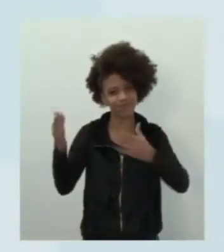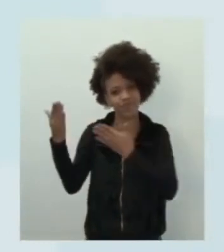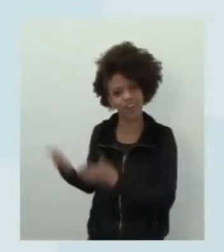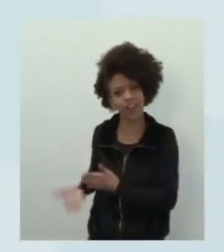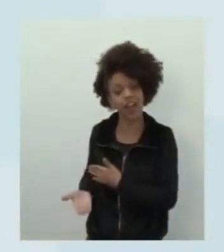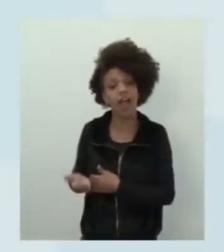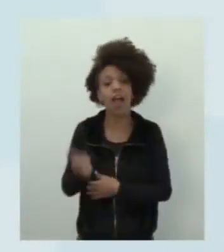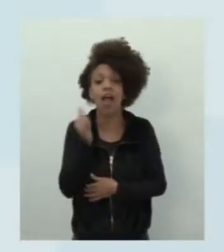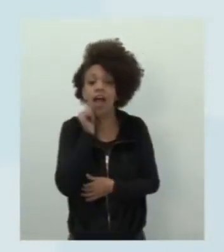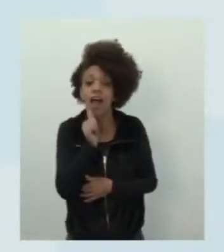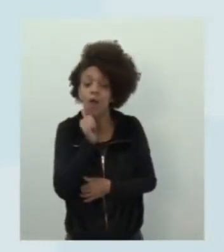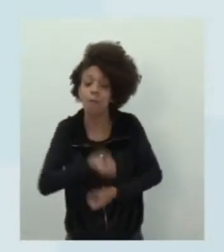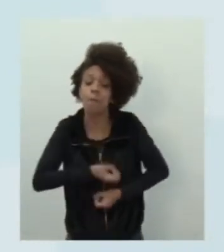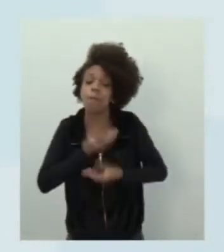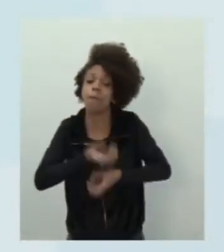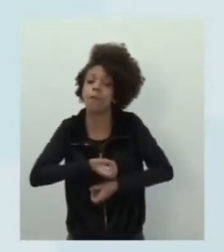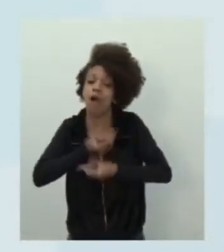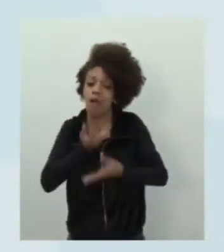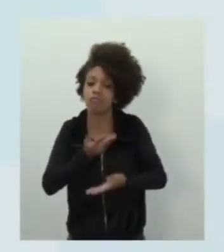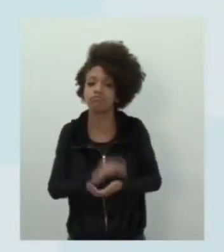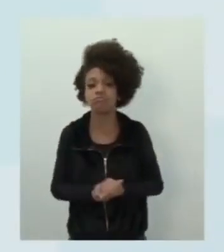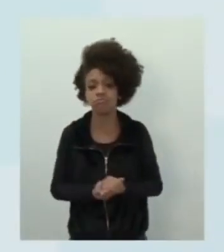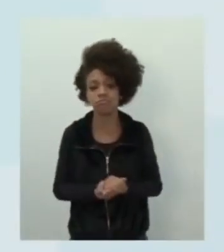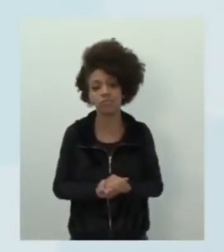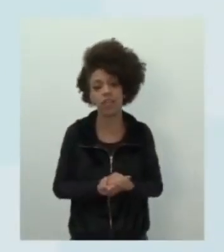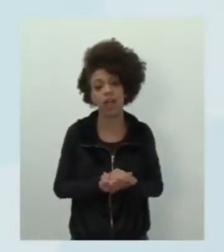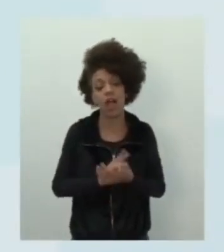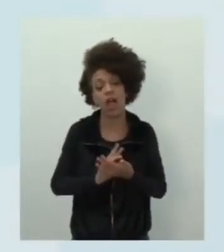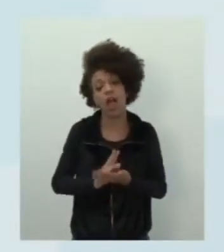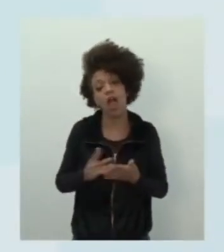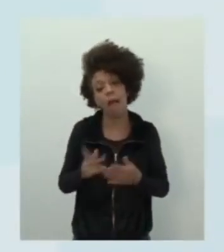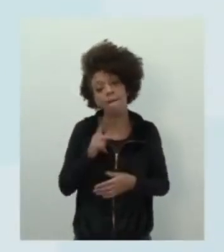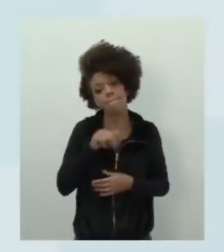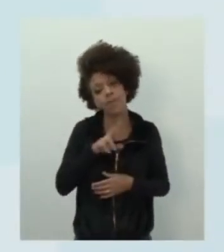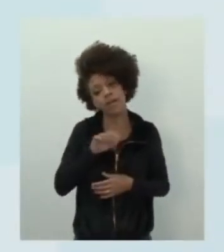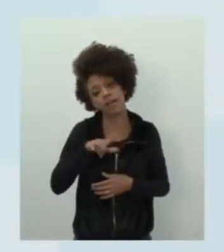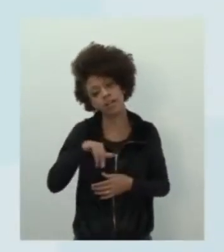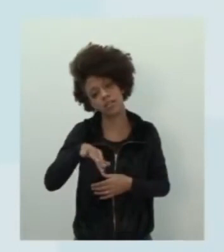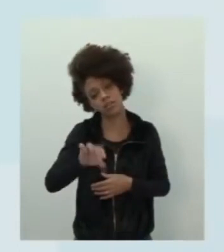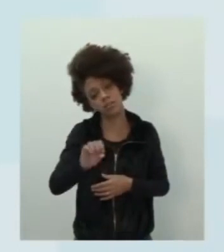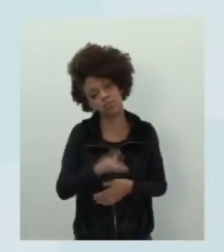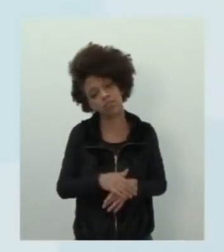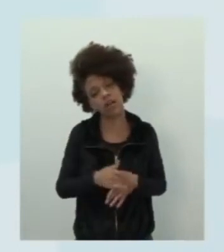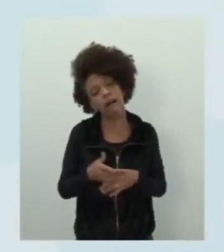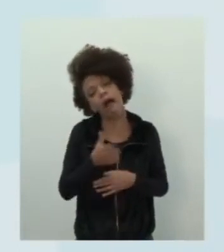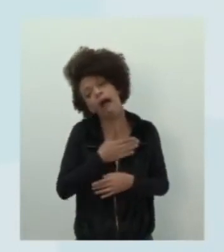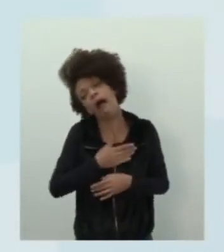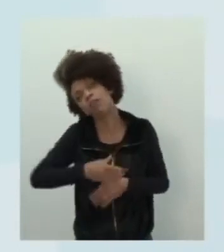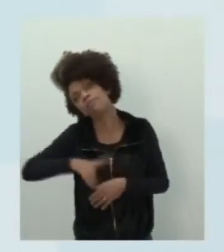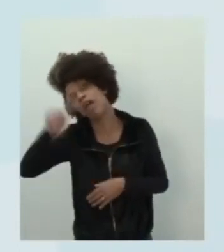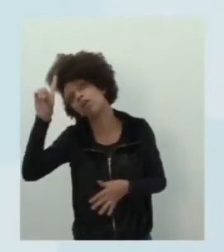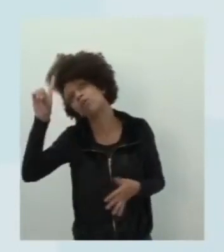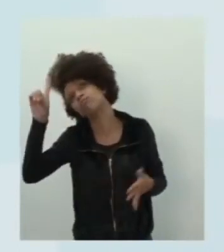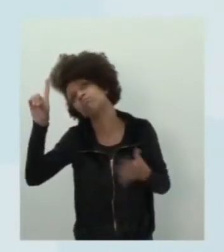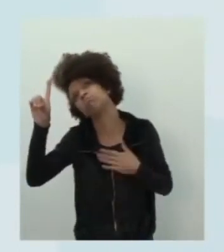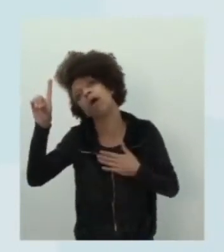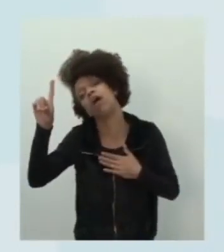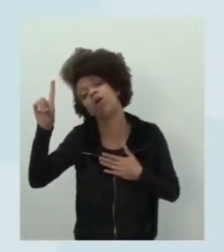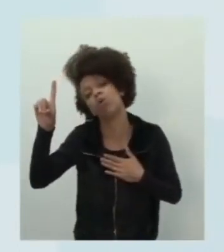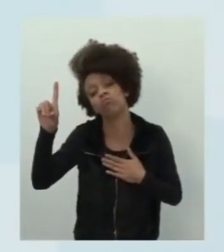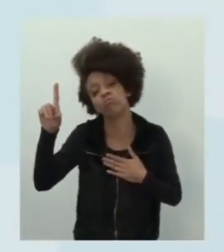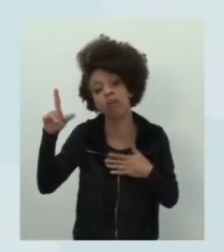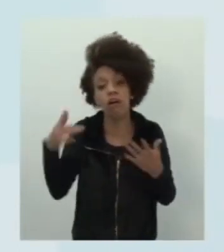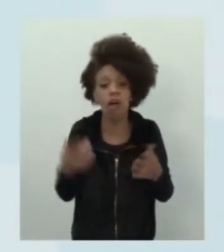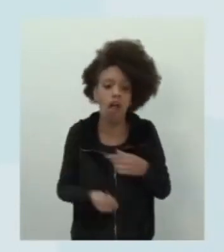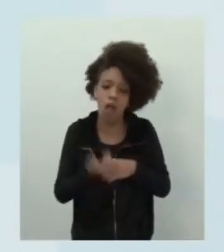lírico feminino, a presença de paralelismos, né? Esse ai Deus, eu é, por exemplo, né? Esse paralelismo, quase